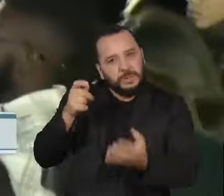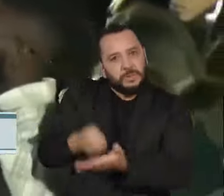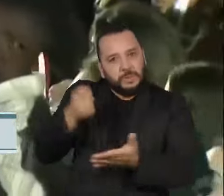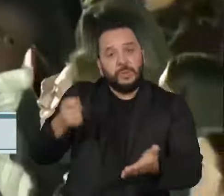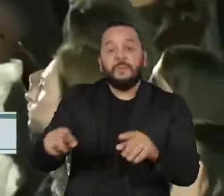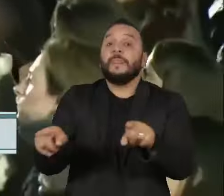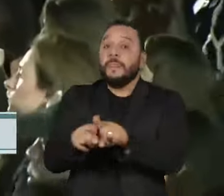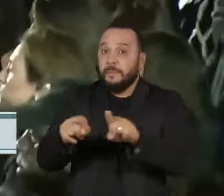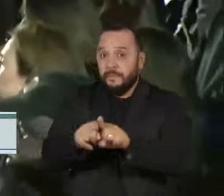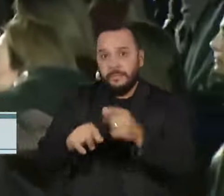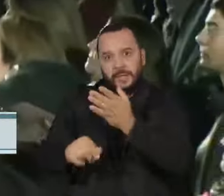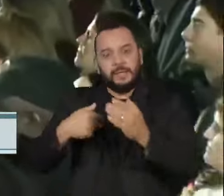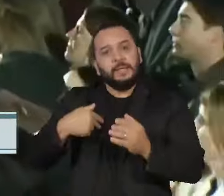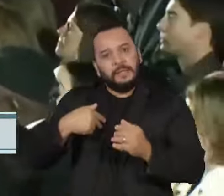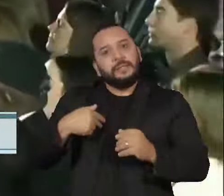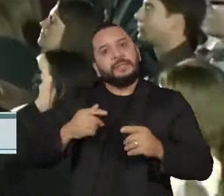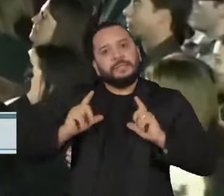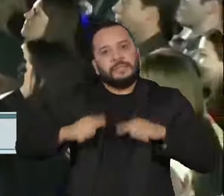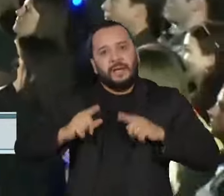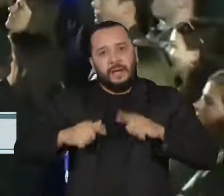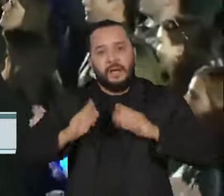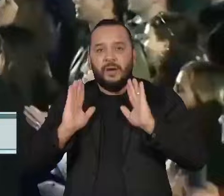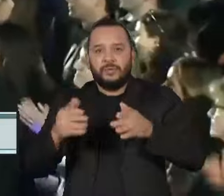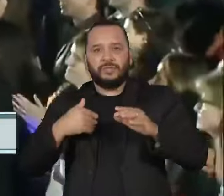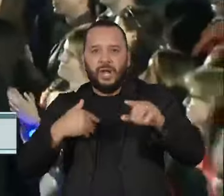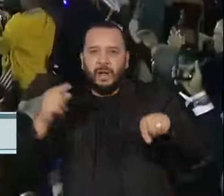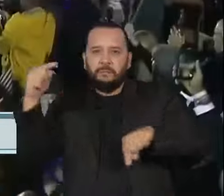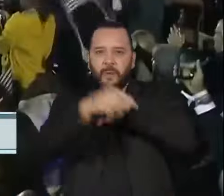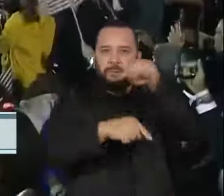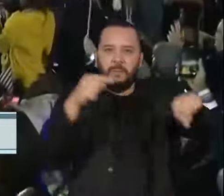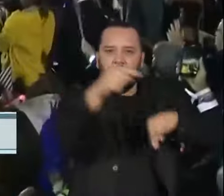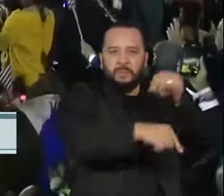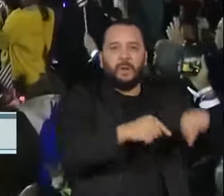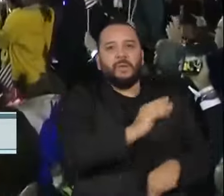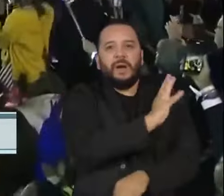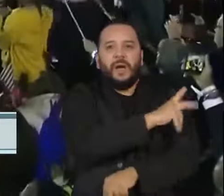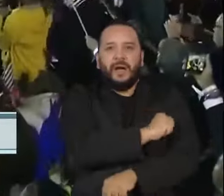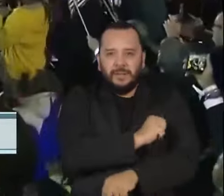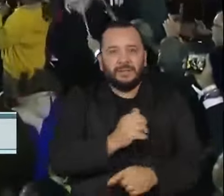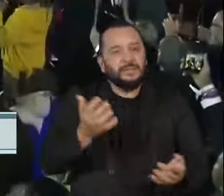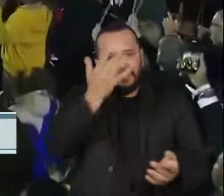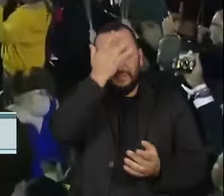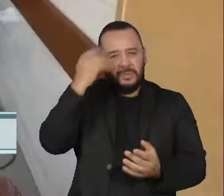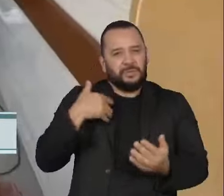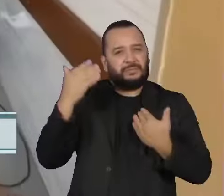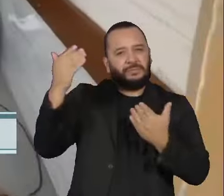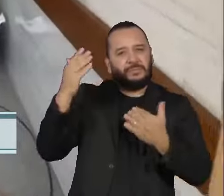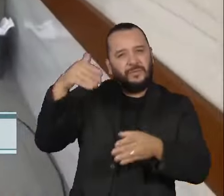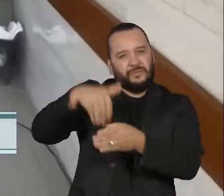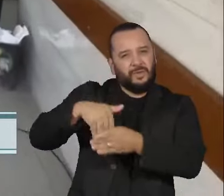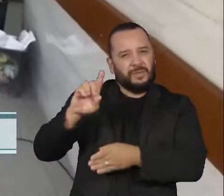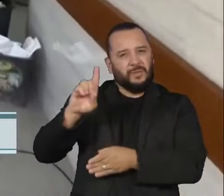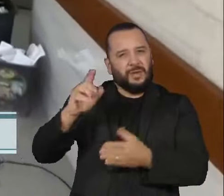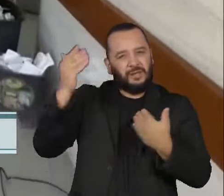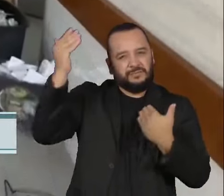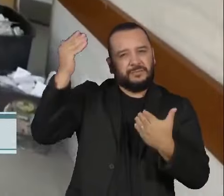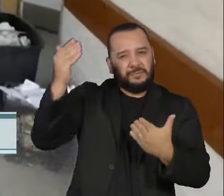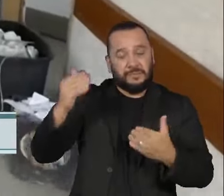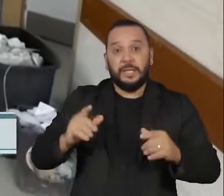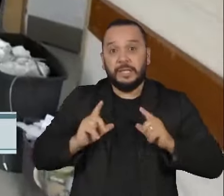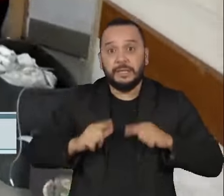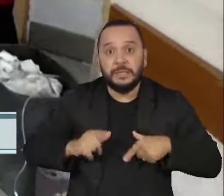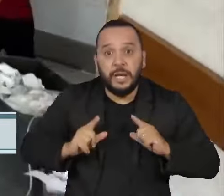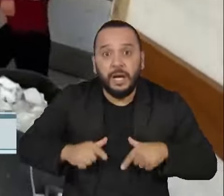invasão israelense da Faixa de Gaza conflito que levou esse público a questionar o voto no partido Democrata o exército israelense